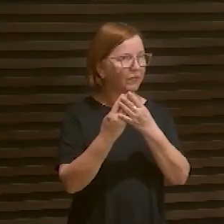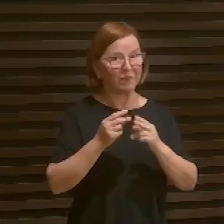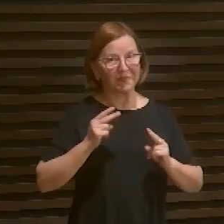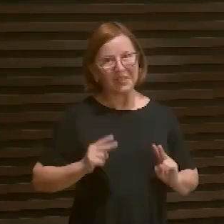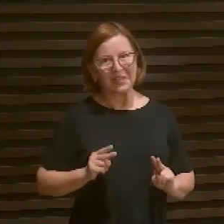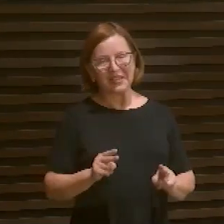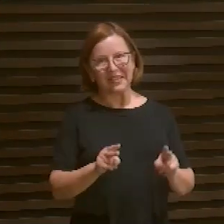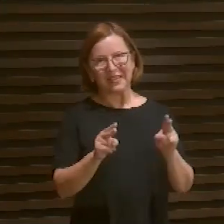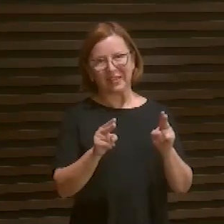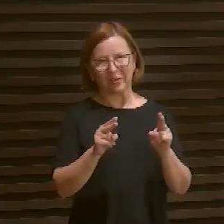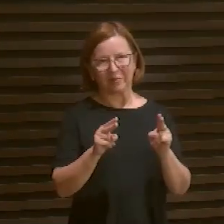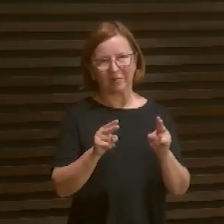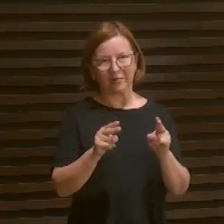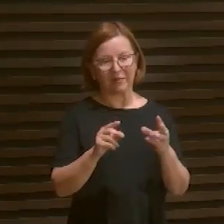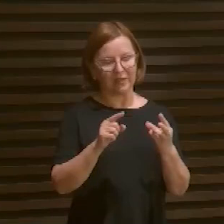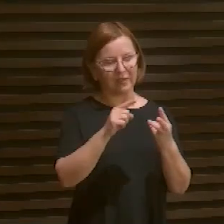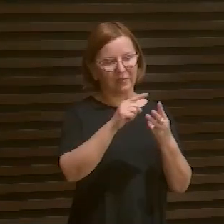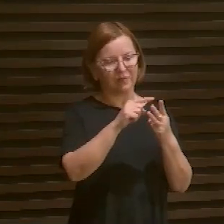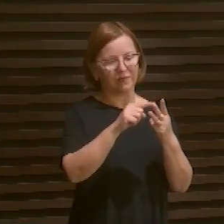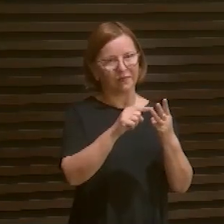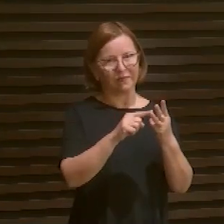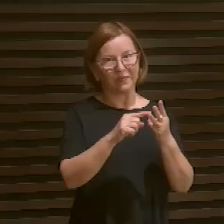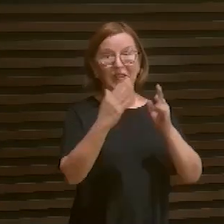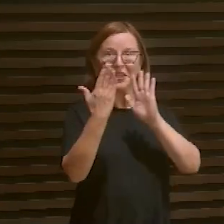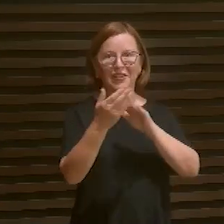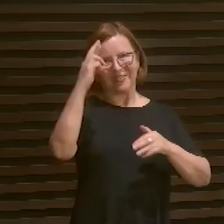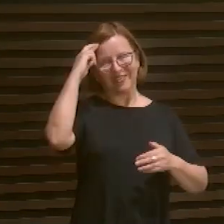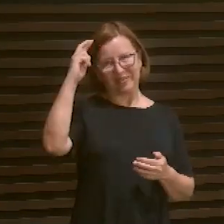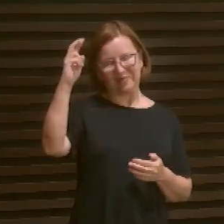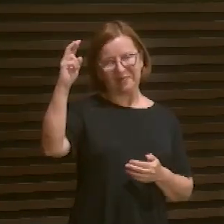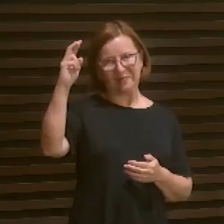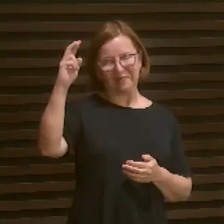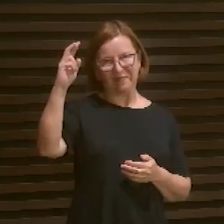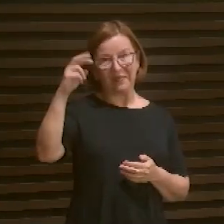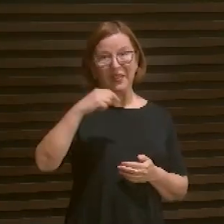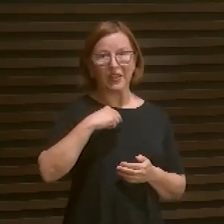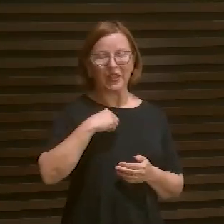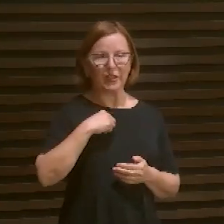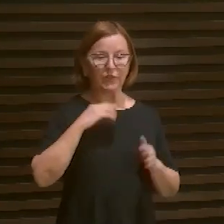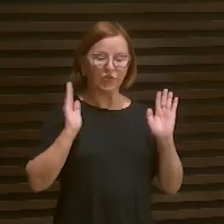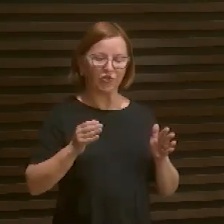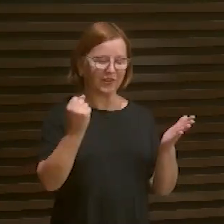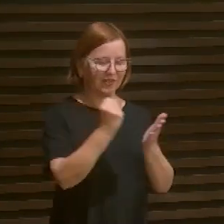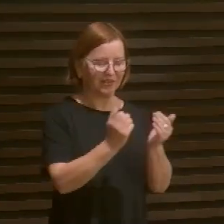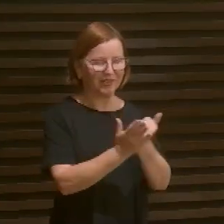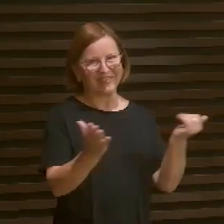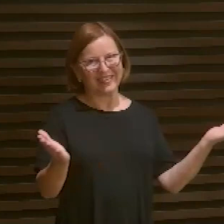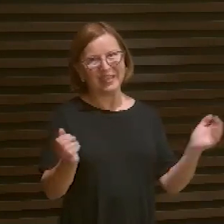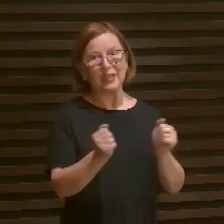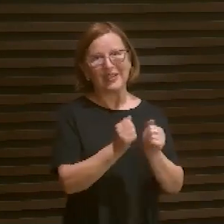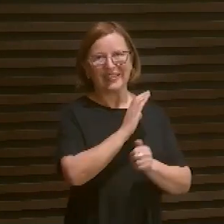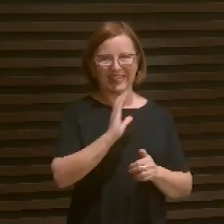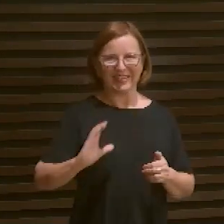sempre 3 coisas diante do Senhor. Eu fui crucificado com